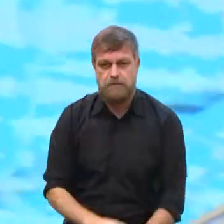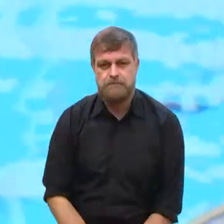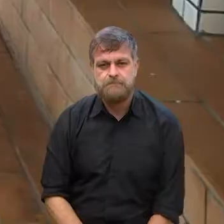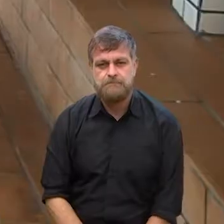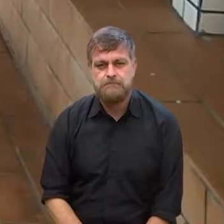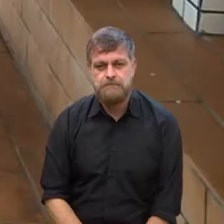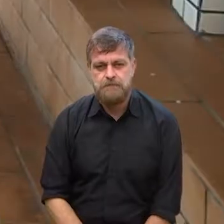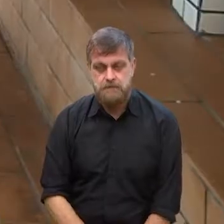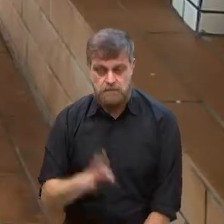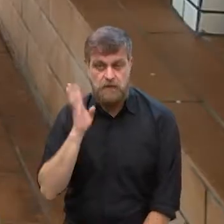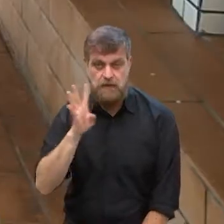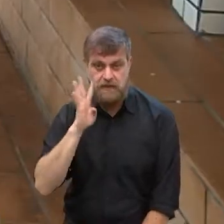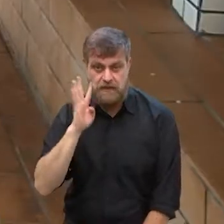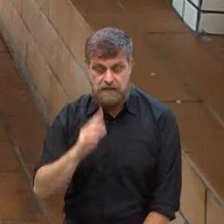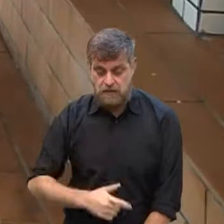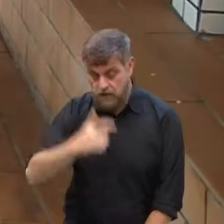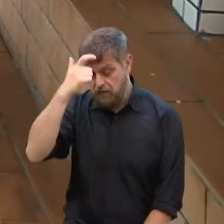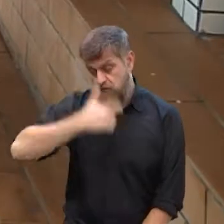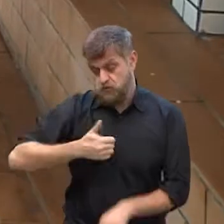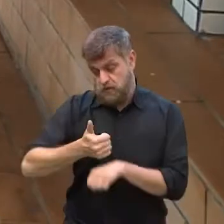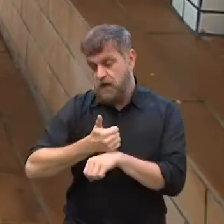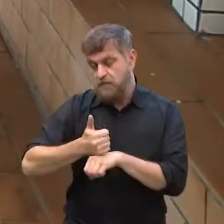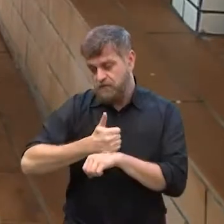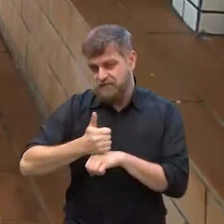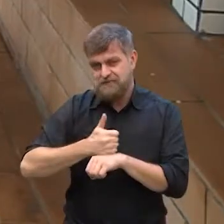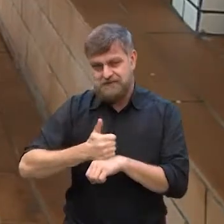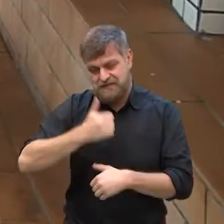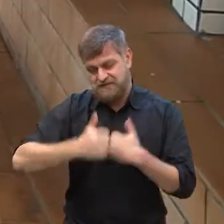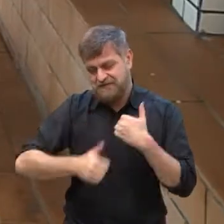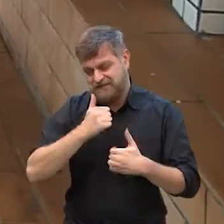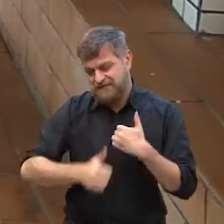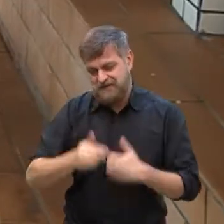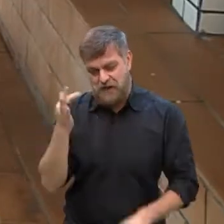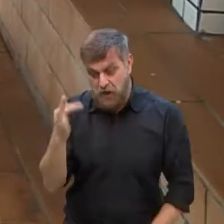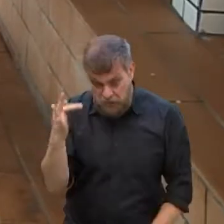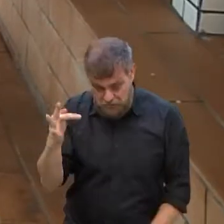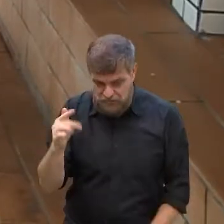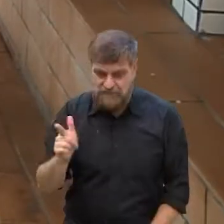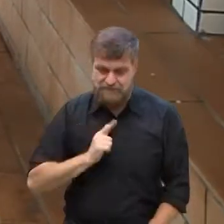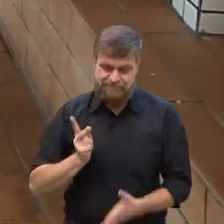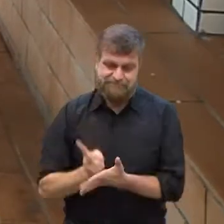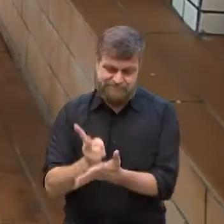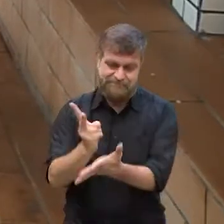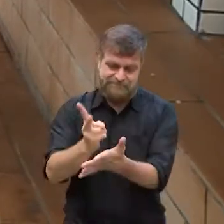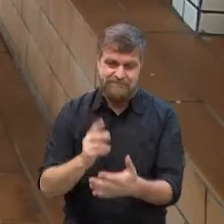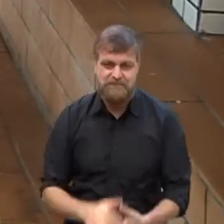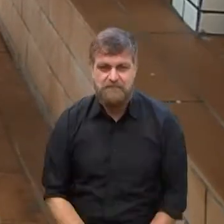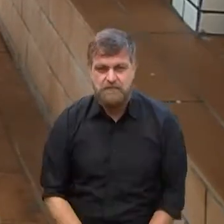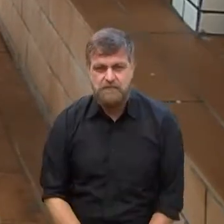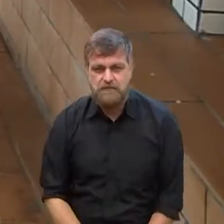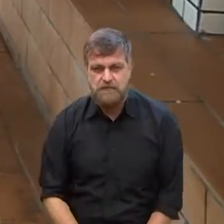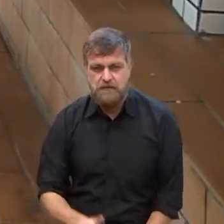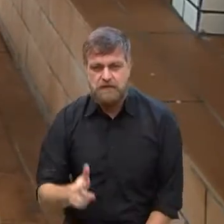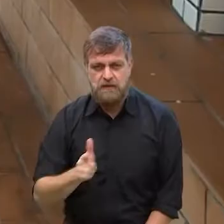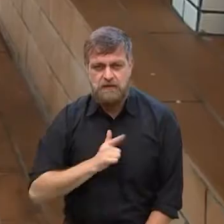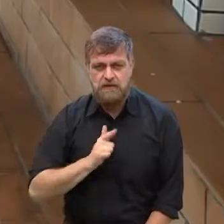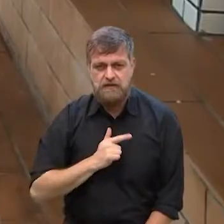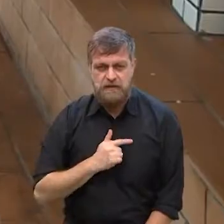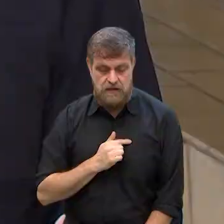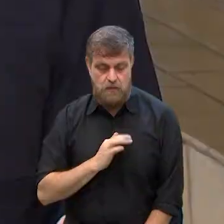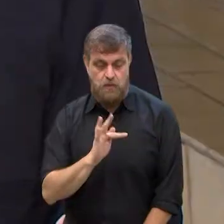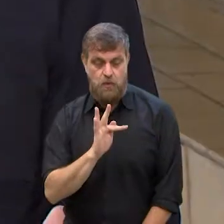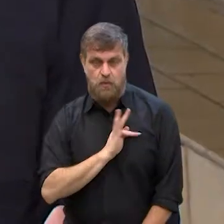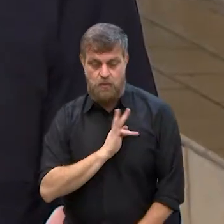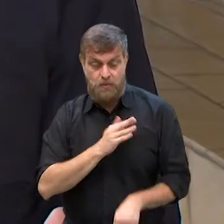início. Bacana, atleta de alto rendimento sem dor, acho que praticamente não existe. Você está com um novo velho